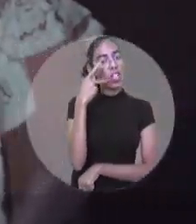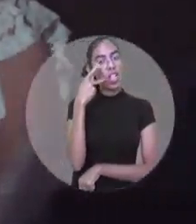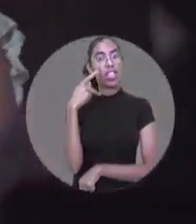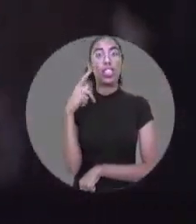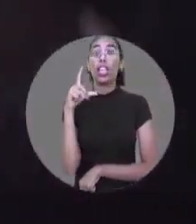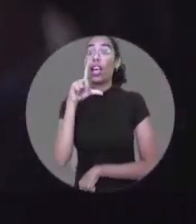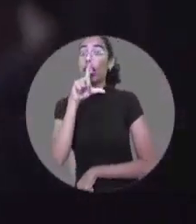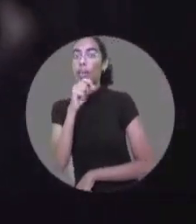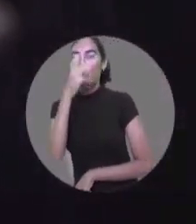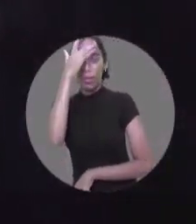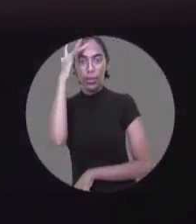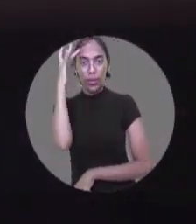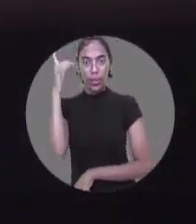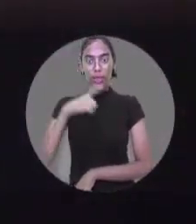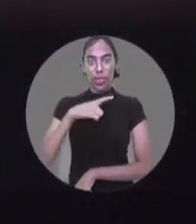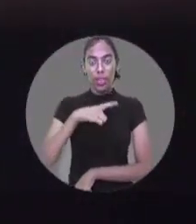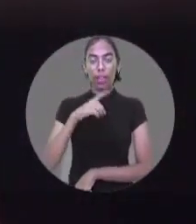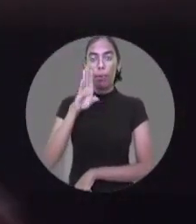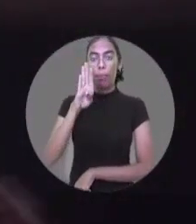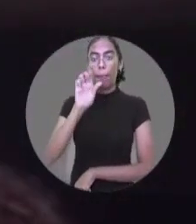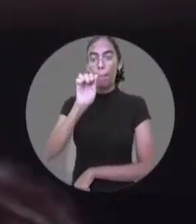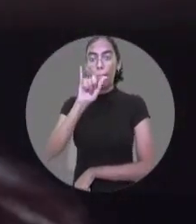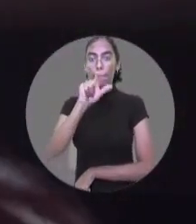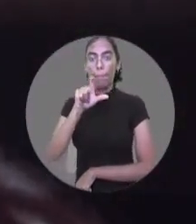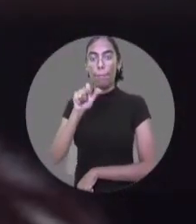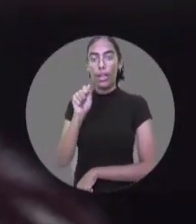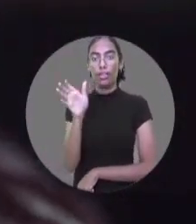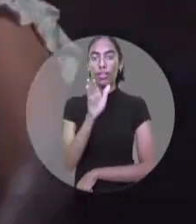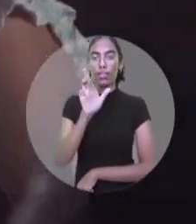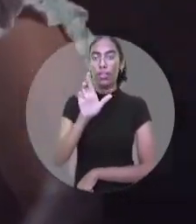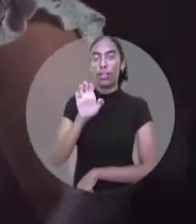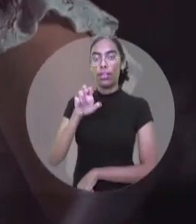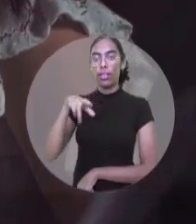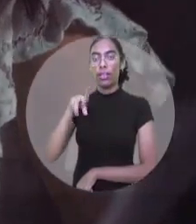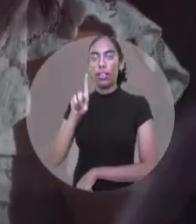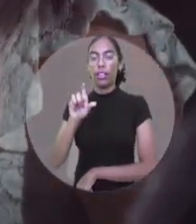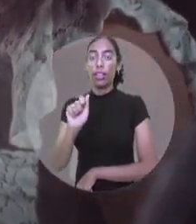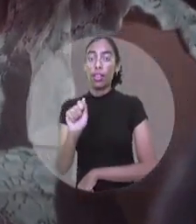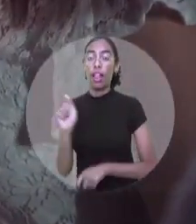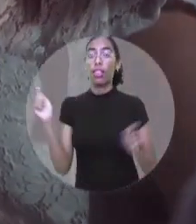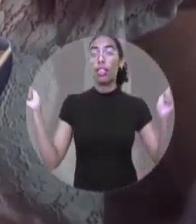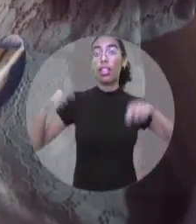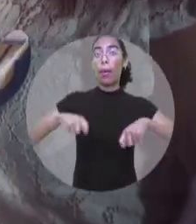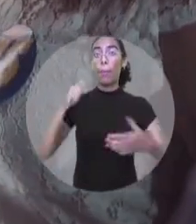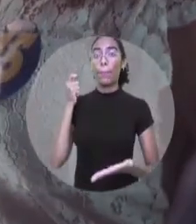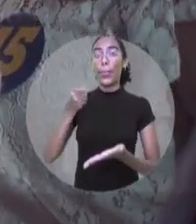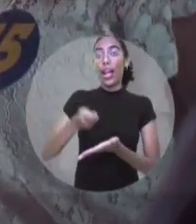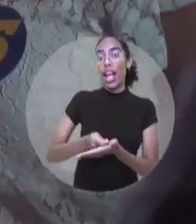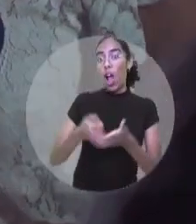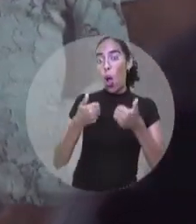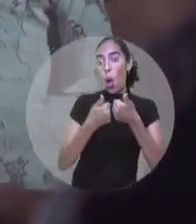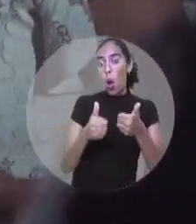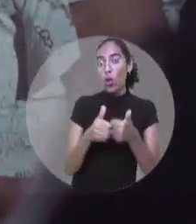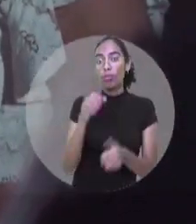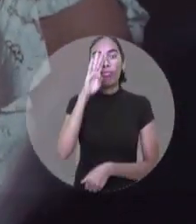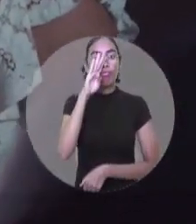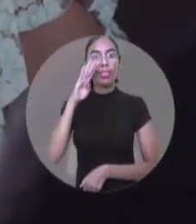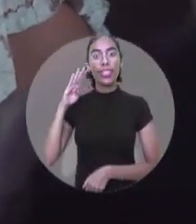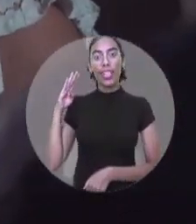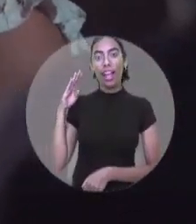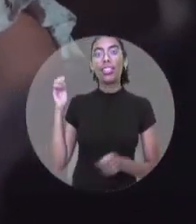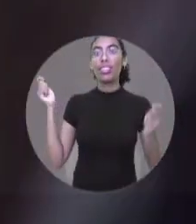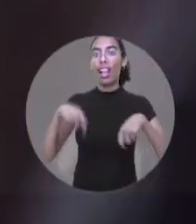em outros locais. Quem tem baixa renda vai contar com passagem de graça. É menos despesa e mais incentivo